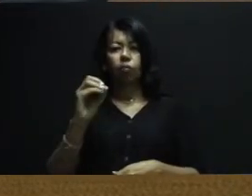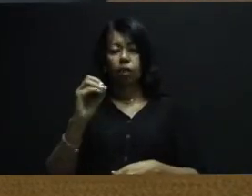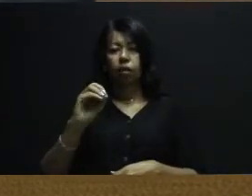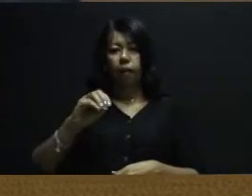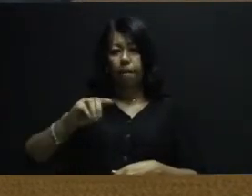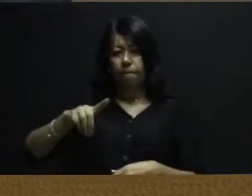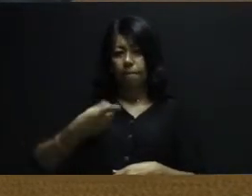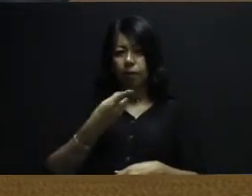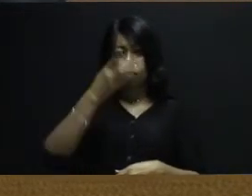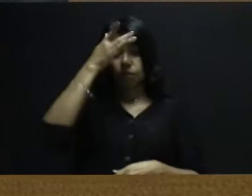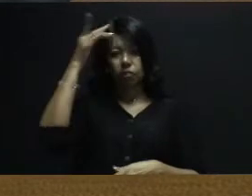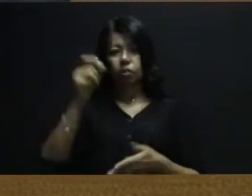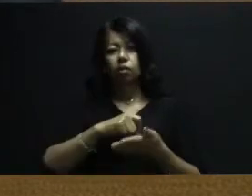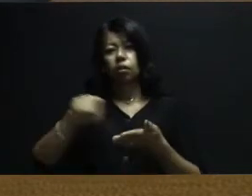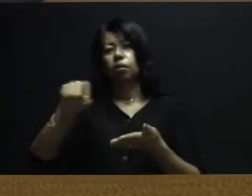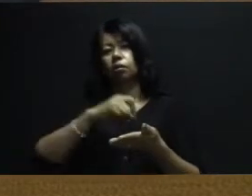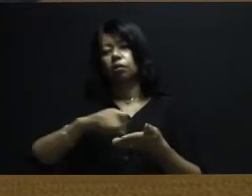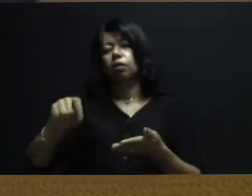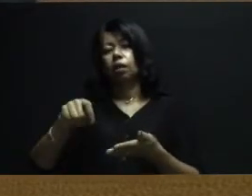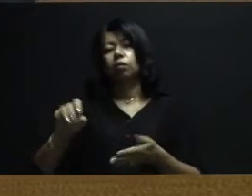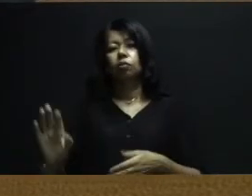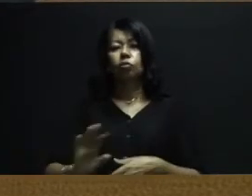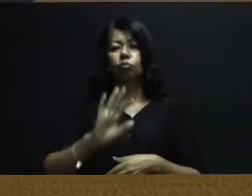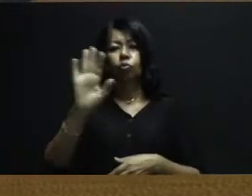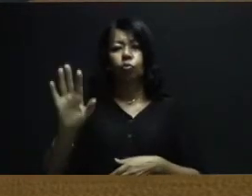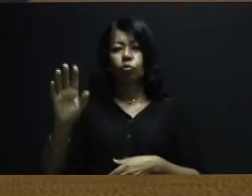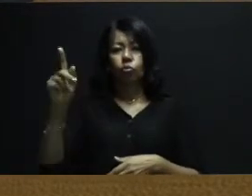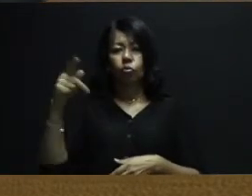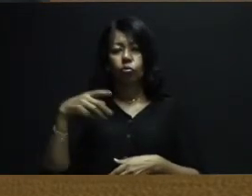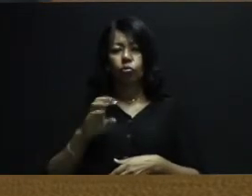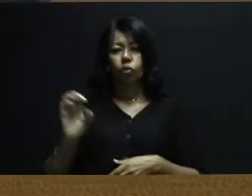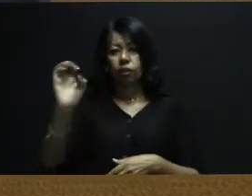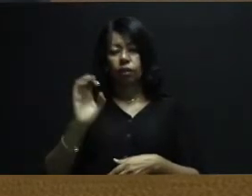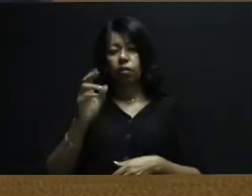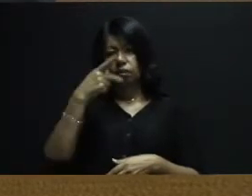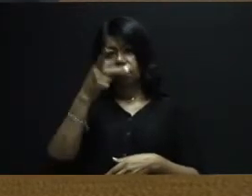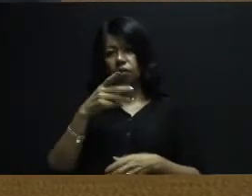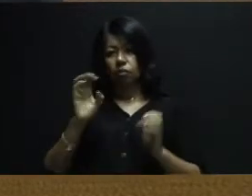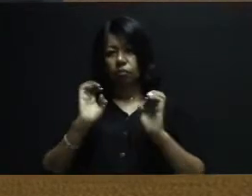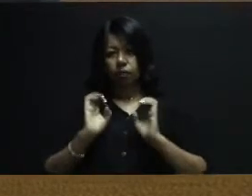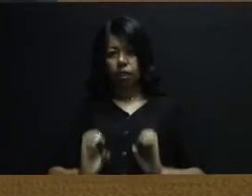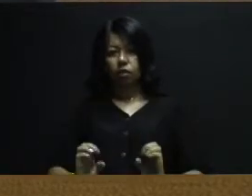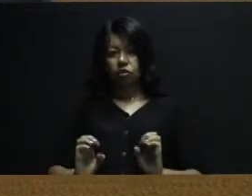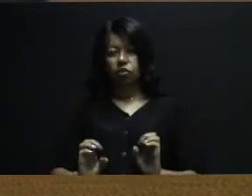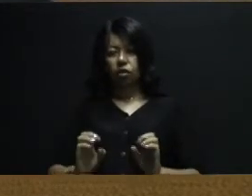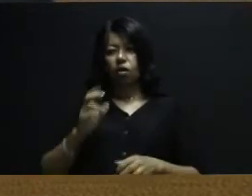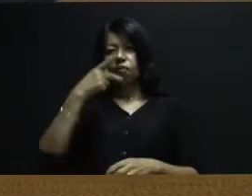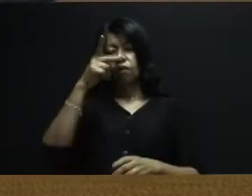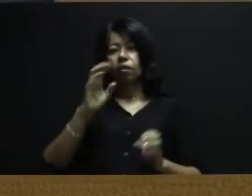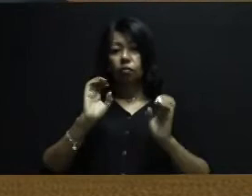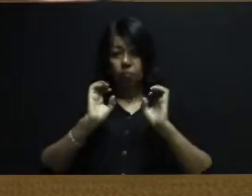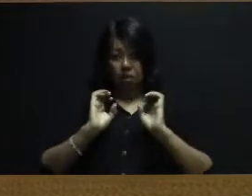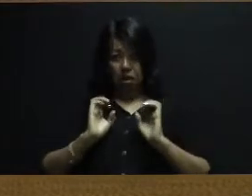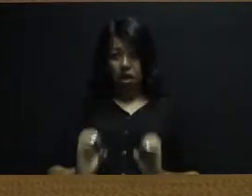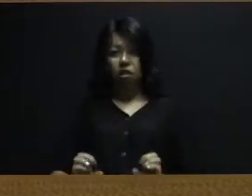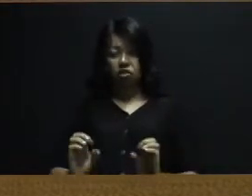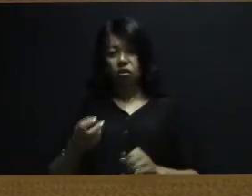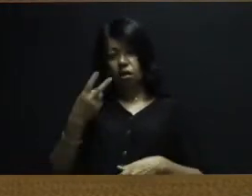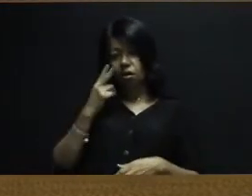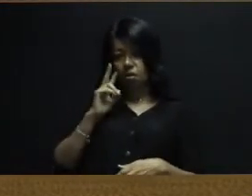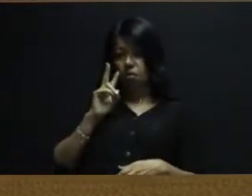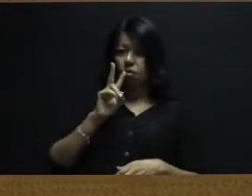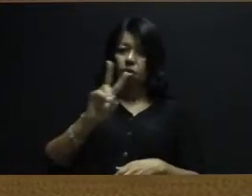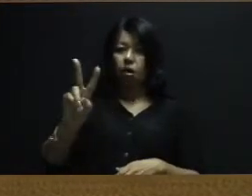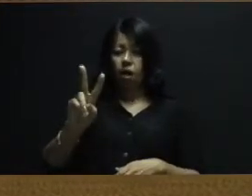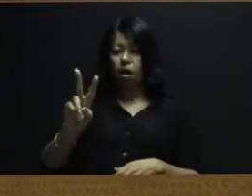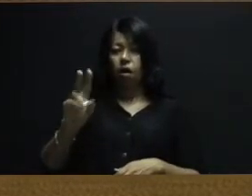mil registrados em todo o Estado. E eu escrevi sobre ética. Falar sobre ética é olhar